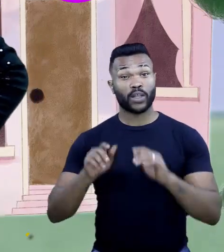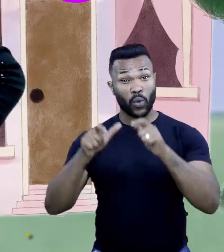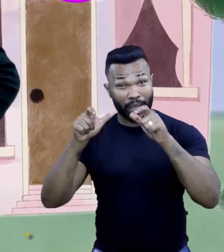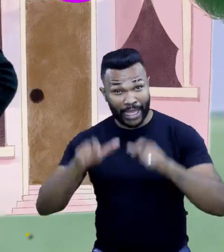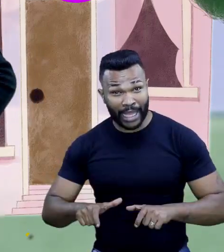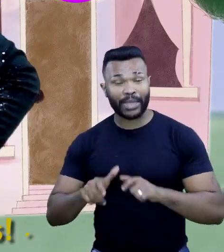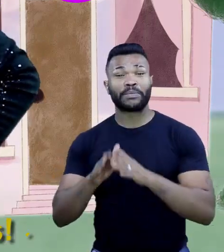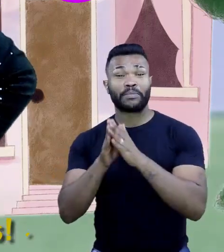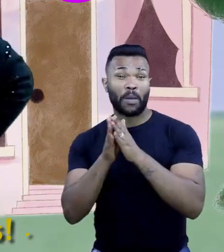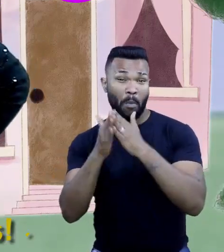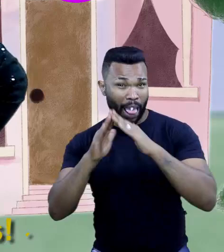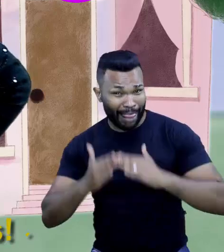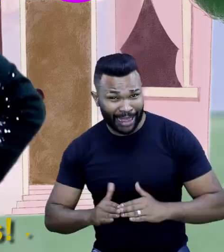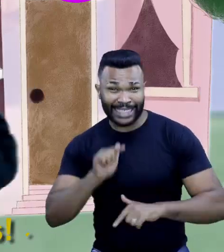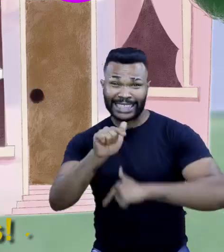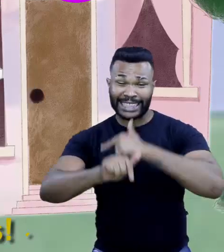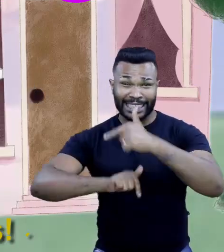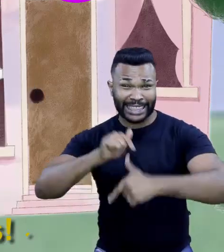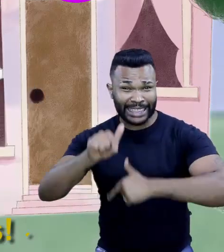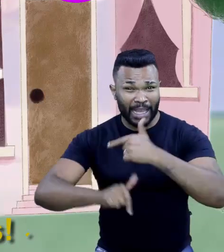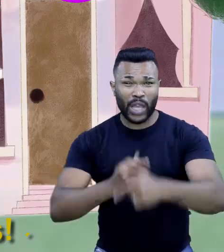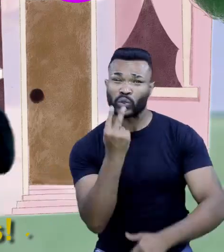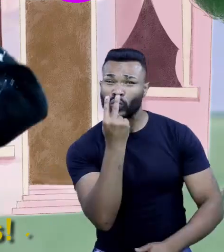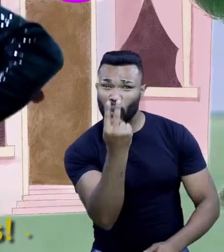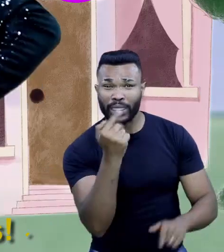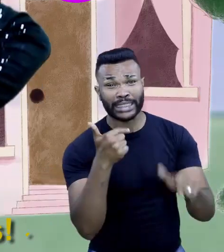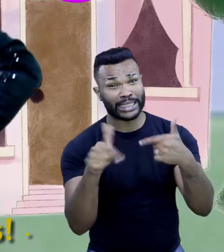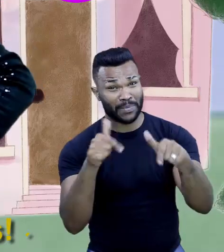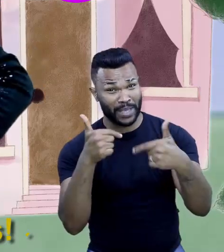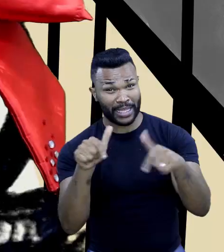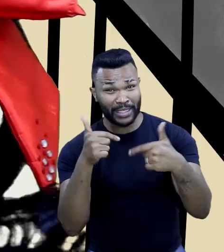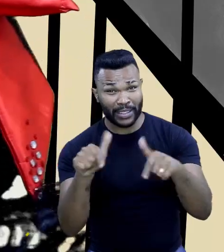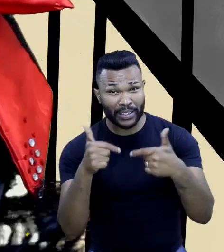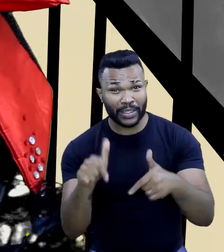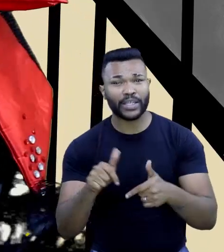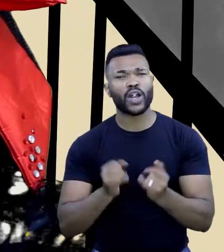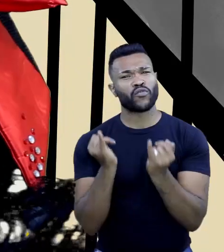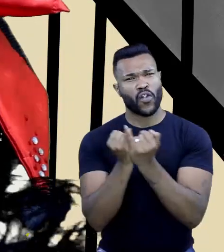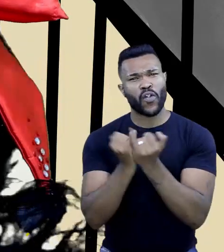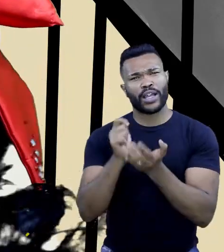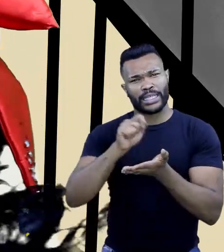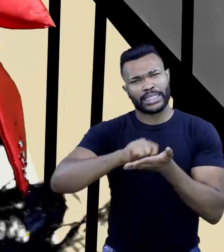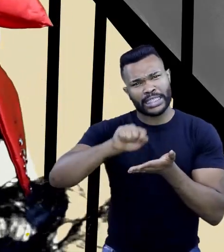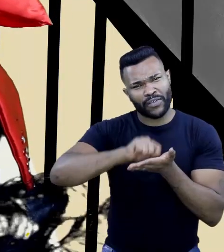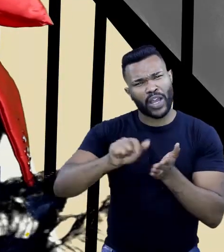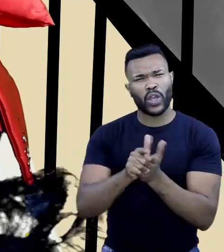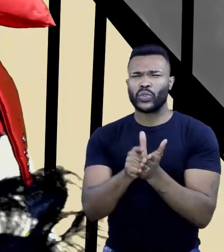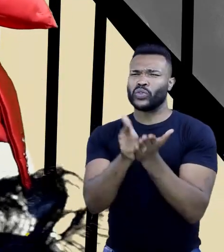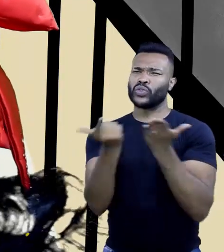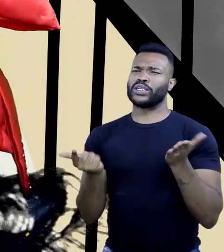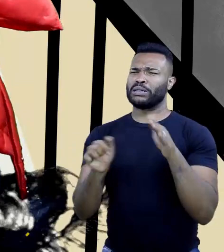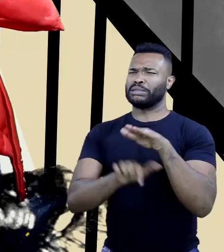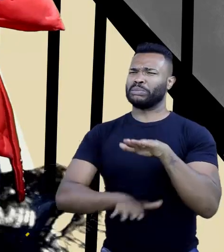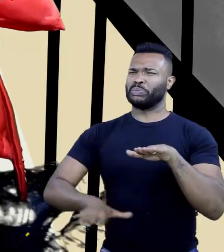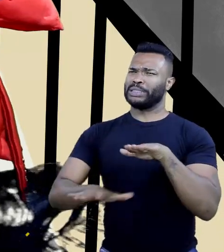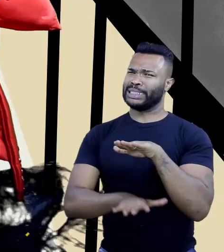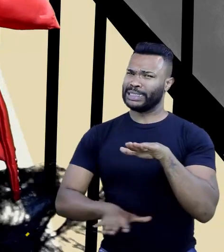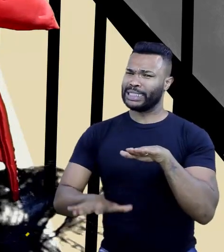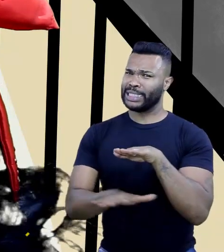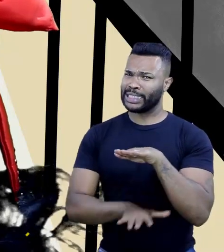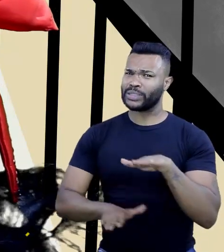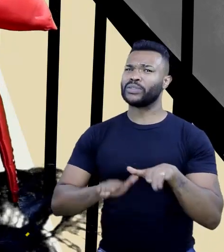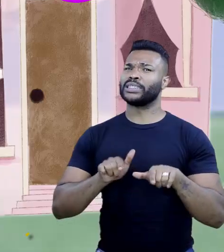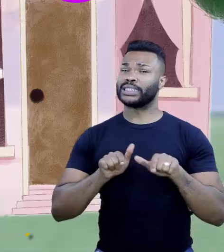a falência. Ela teve que trabalhar em 2 empregos. Escrevia fofocas para um jornal